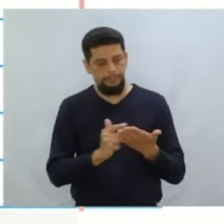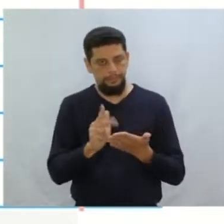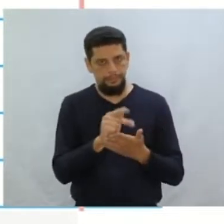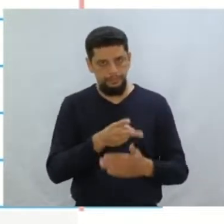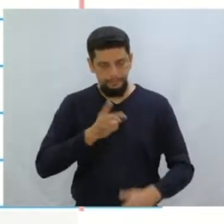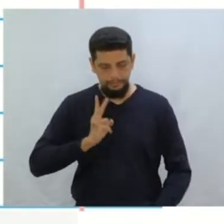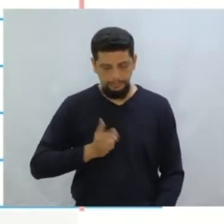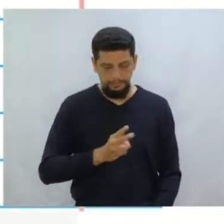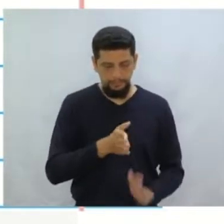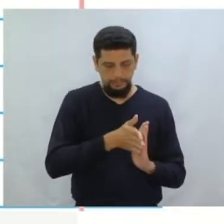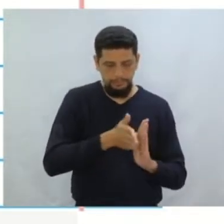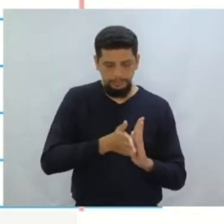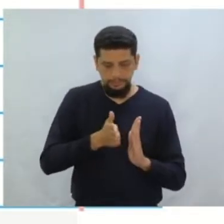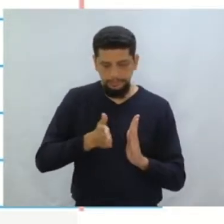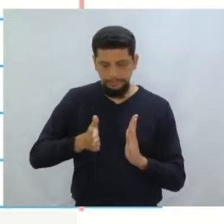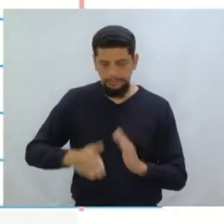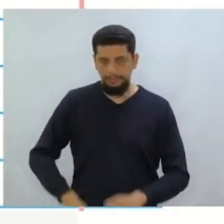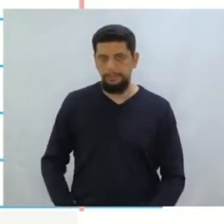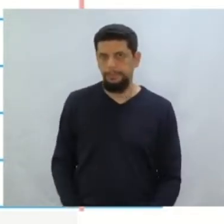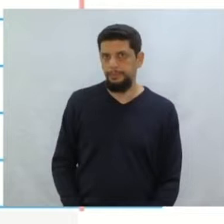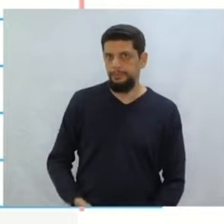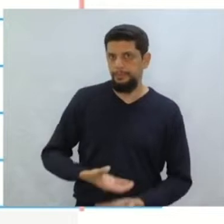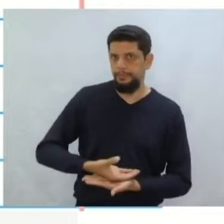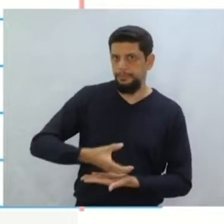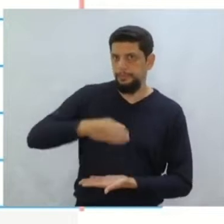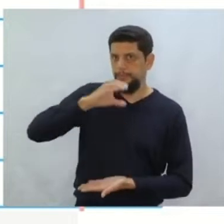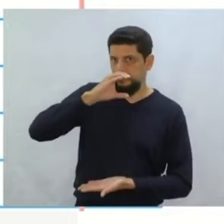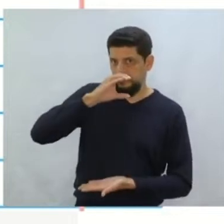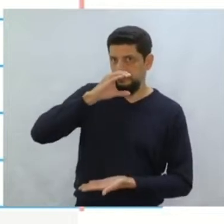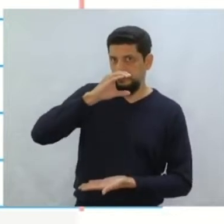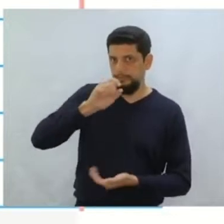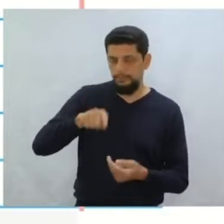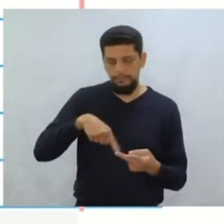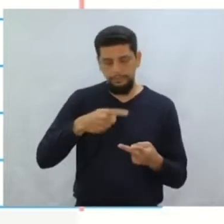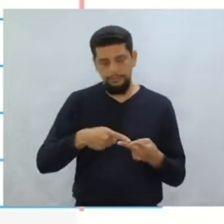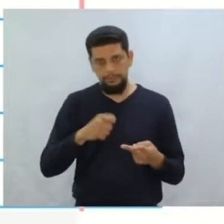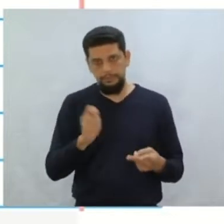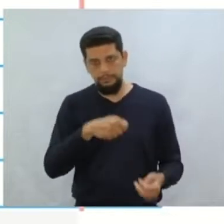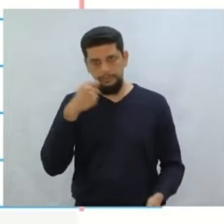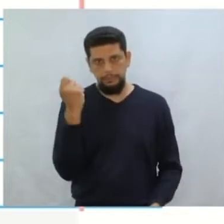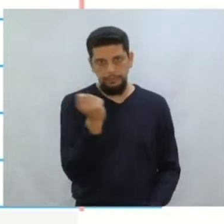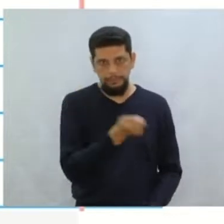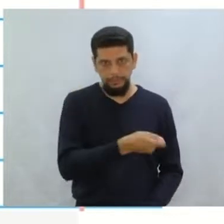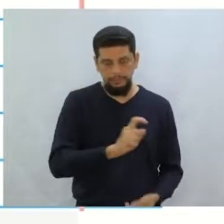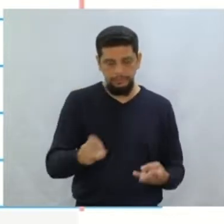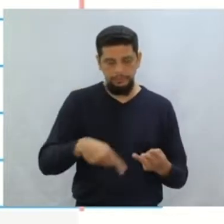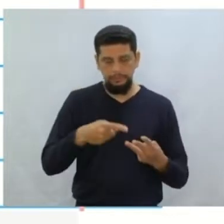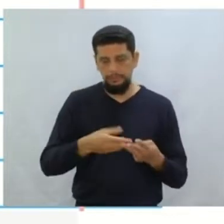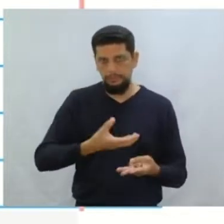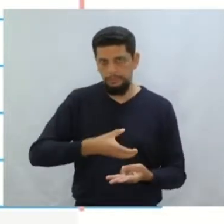e seguir essa sequência. Então, continuando lá, olha só. Caneca, ioiô.